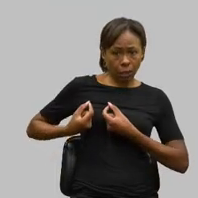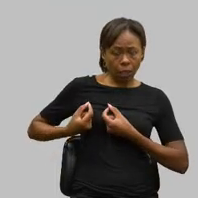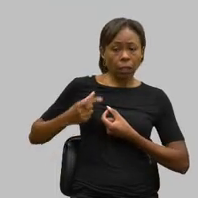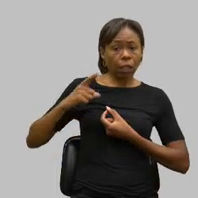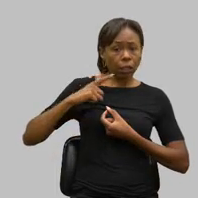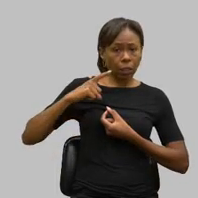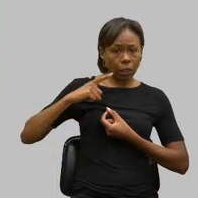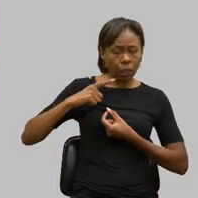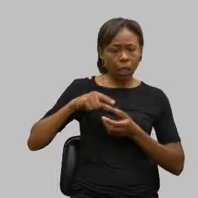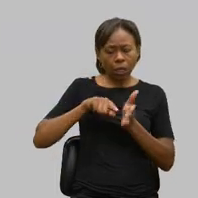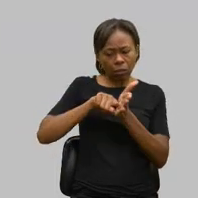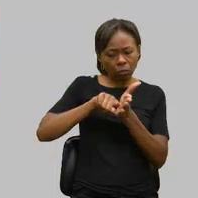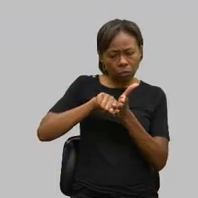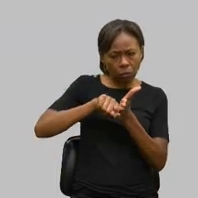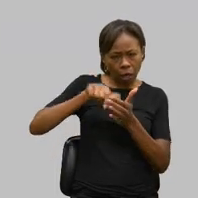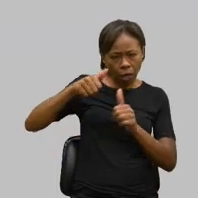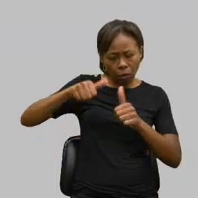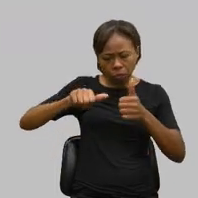diagnóstica.